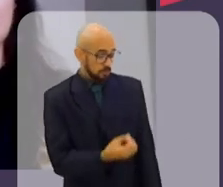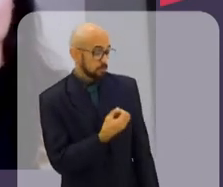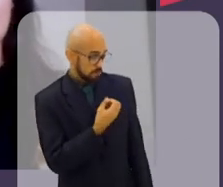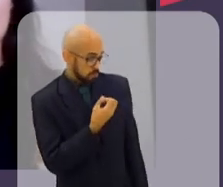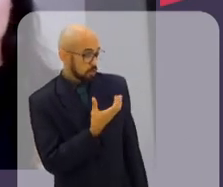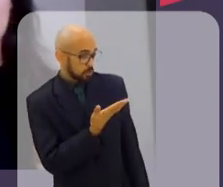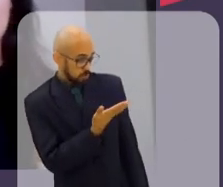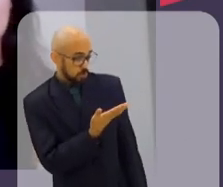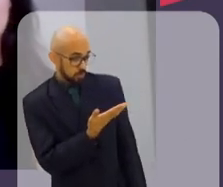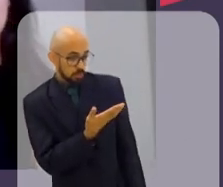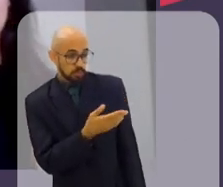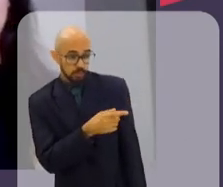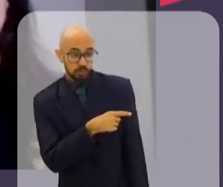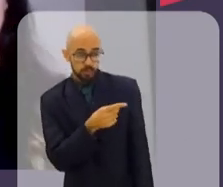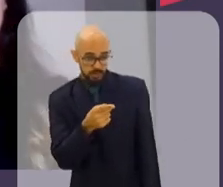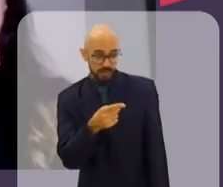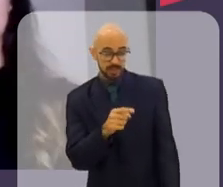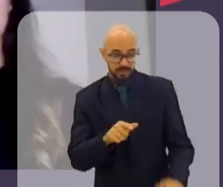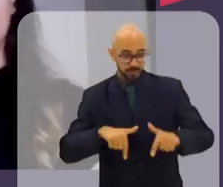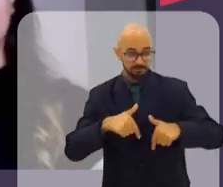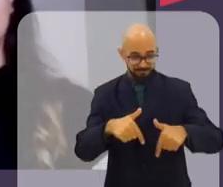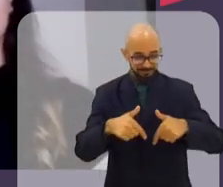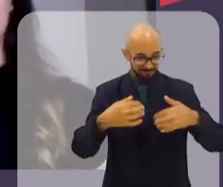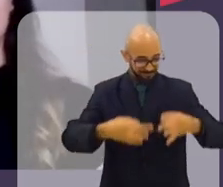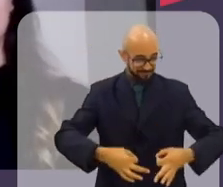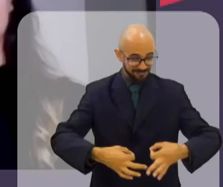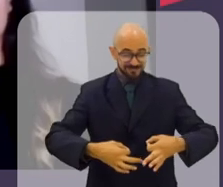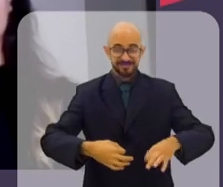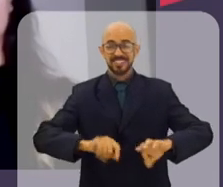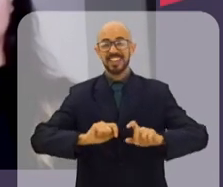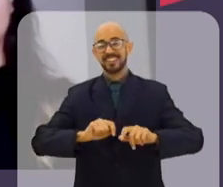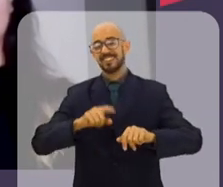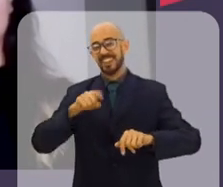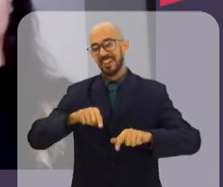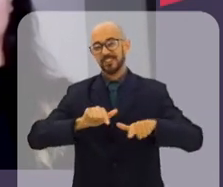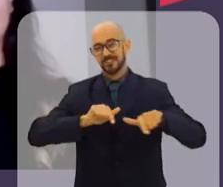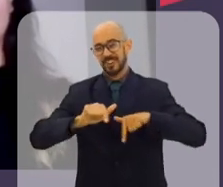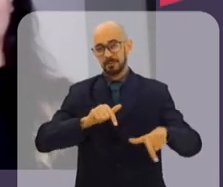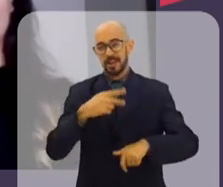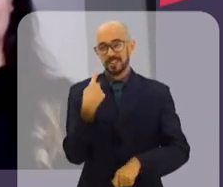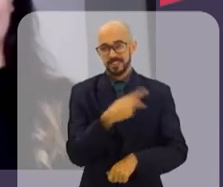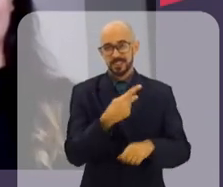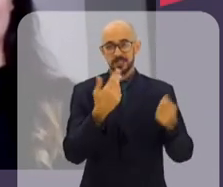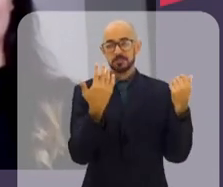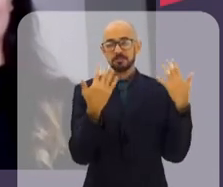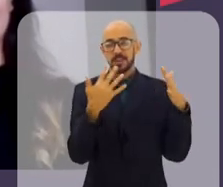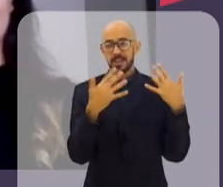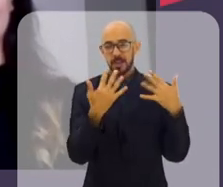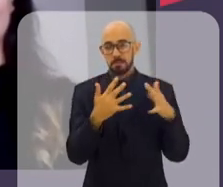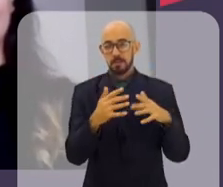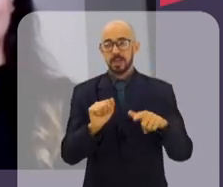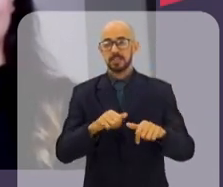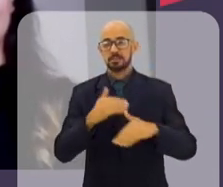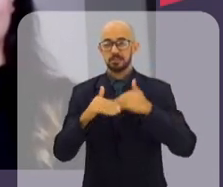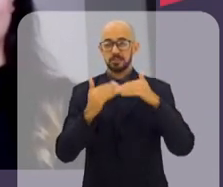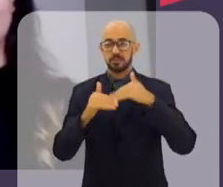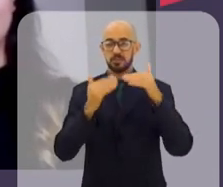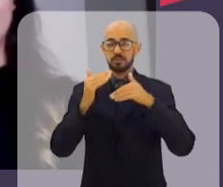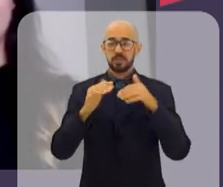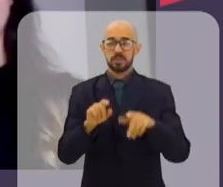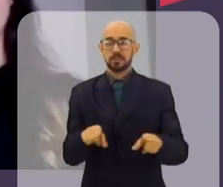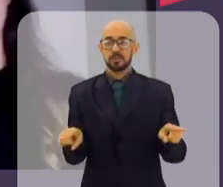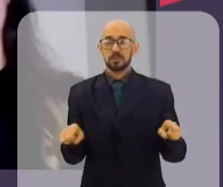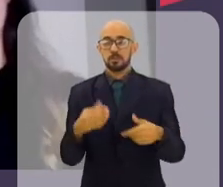É, isso aí. Vocês estão encarando, né? É o trabalho que vocês estão fazendo aí. Parabéns pelo que vocês estão